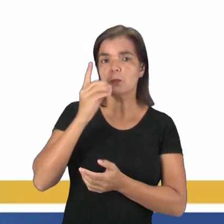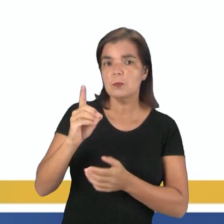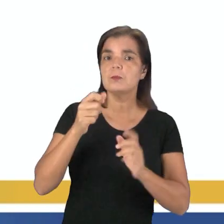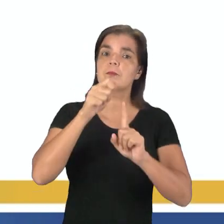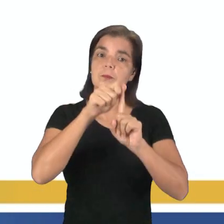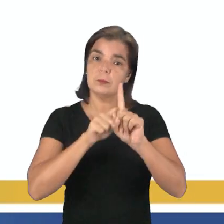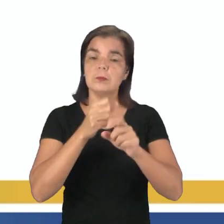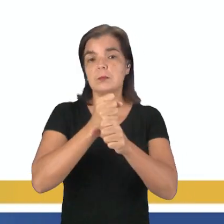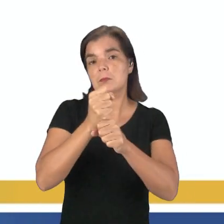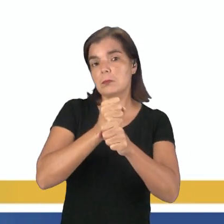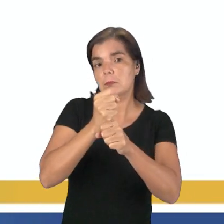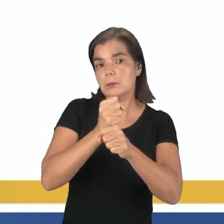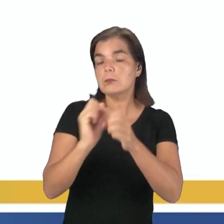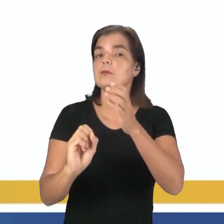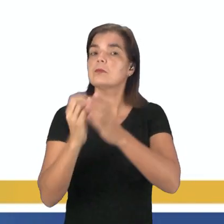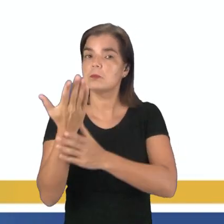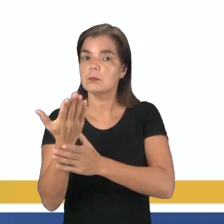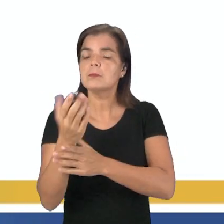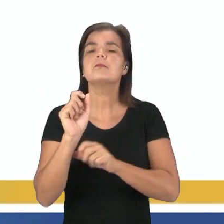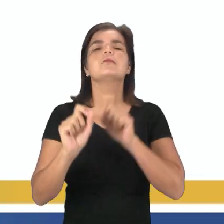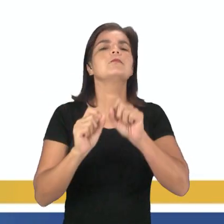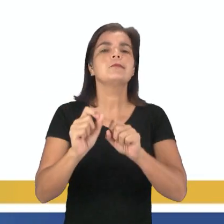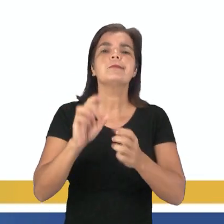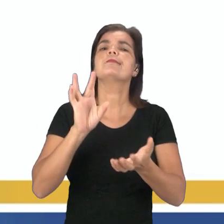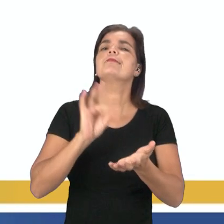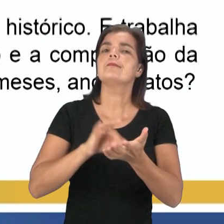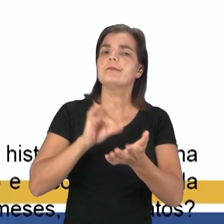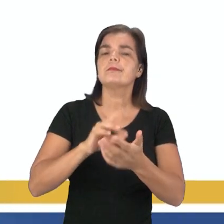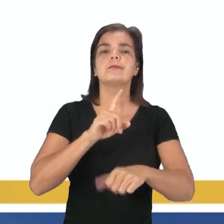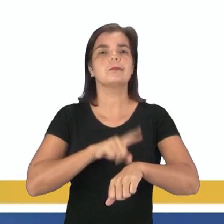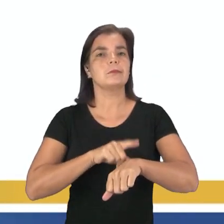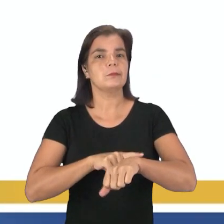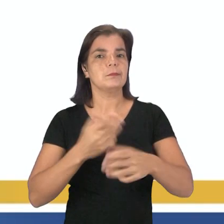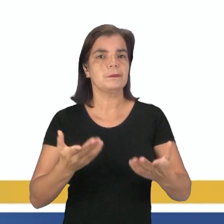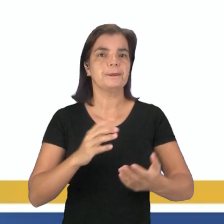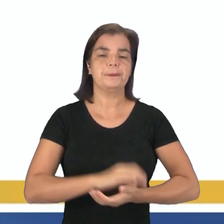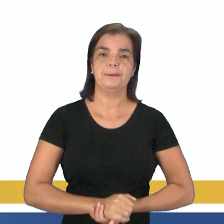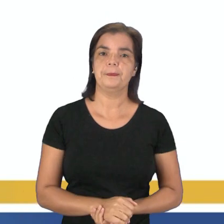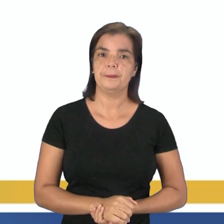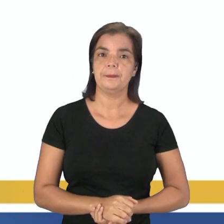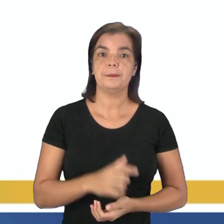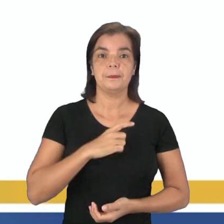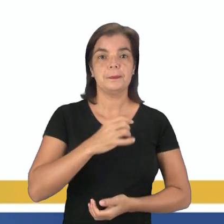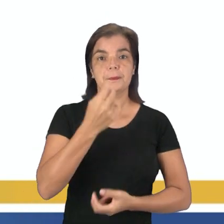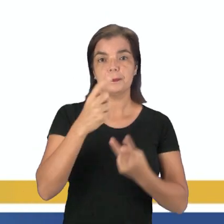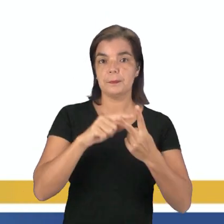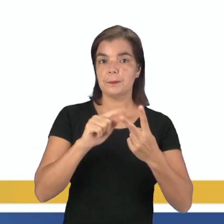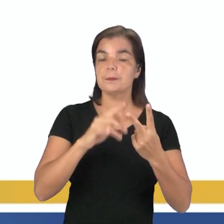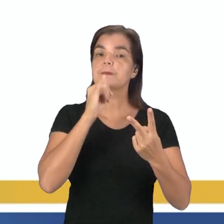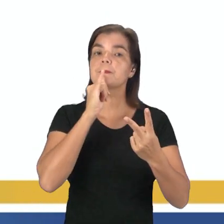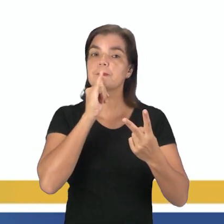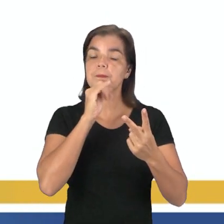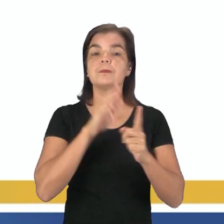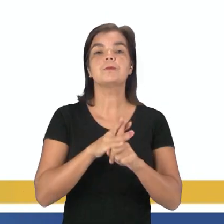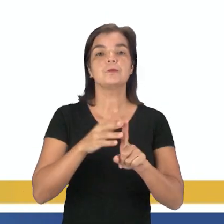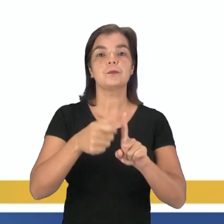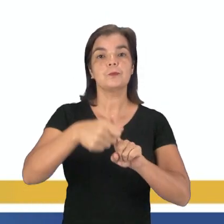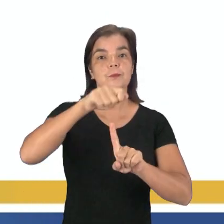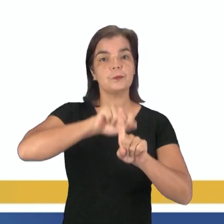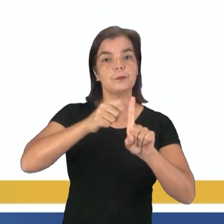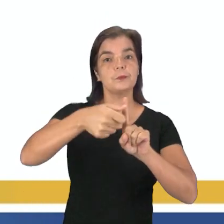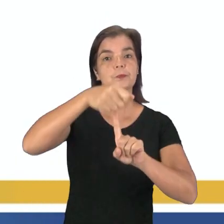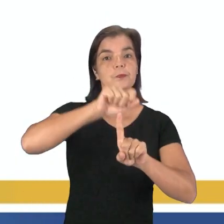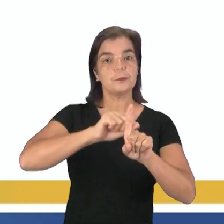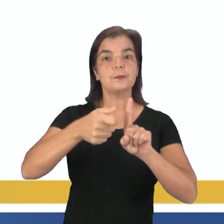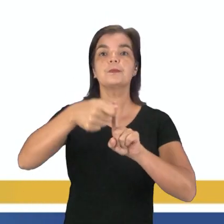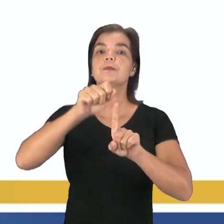dias, de meses, de anos e fatos? O que de fato é o tempo? E aí tem dois exemplos. O calendário é um